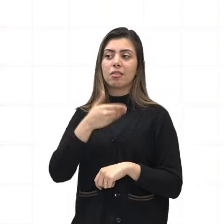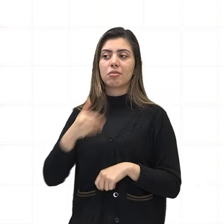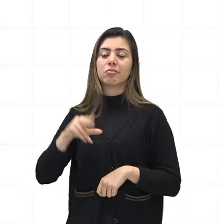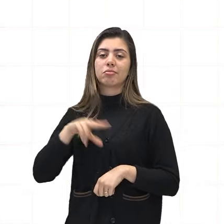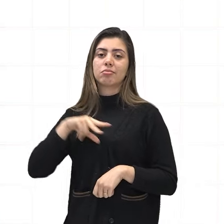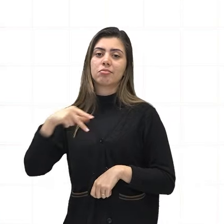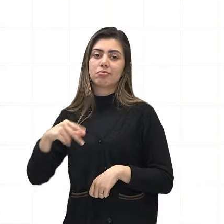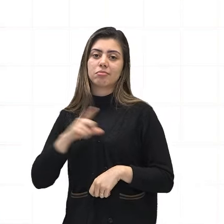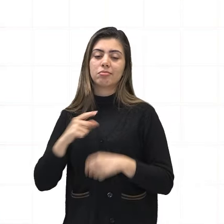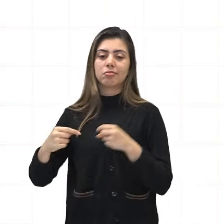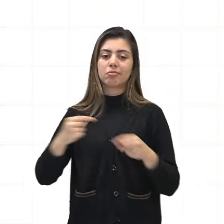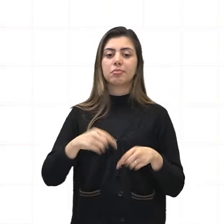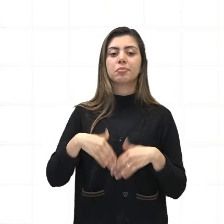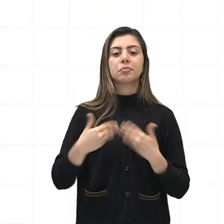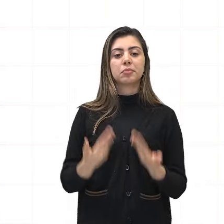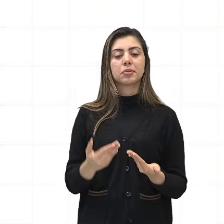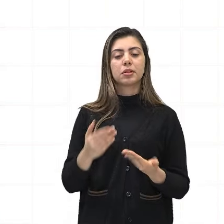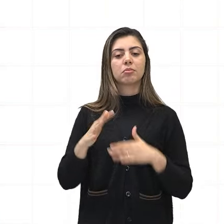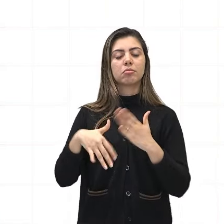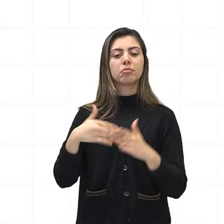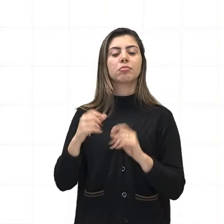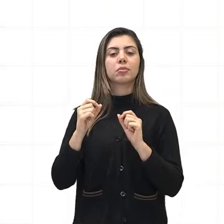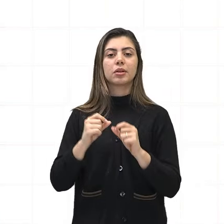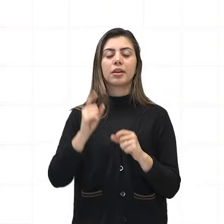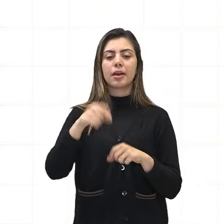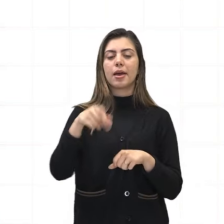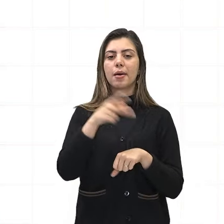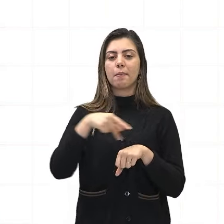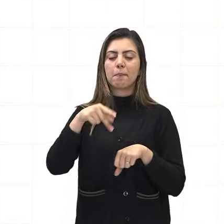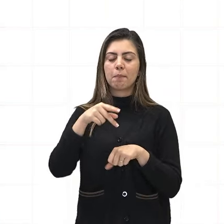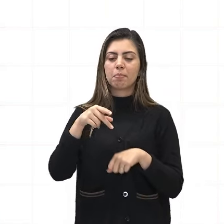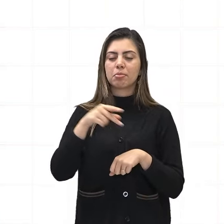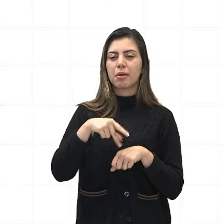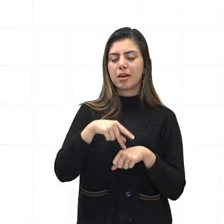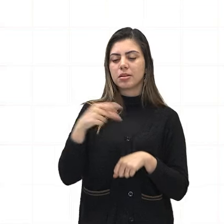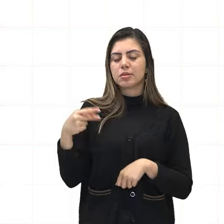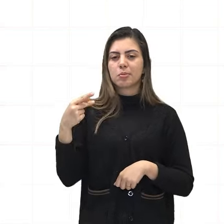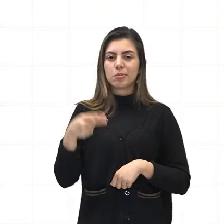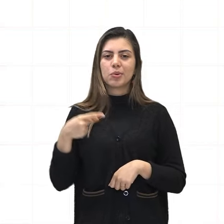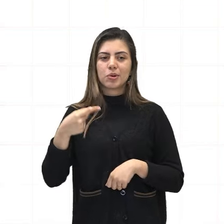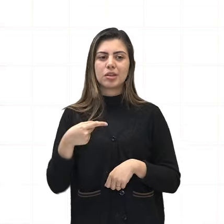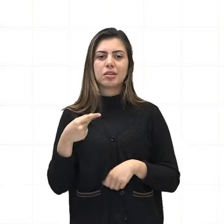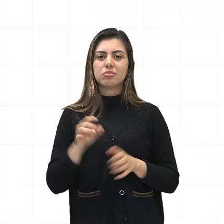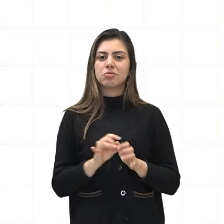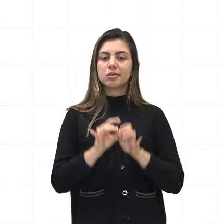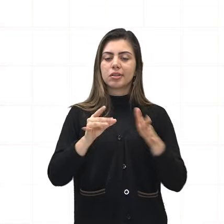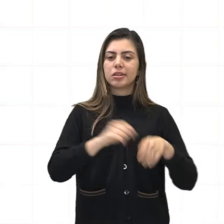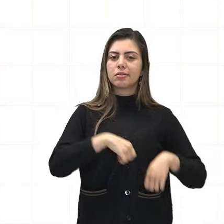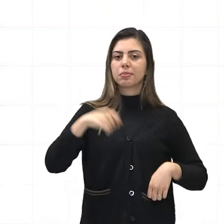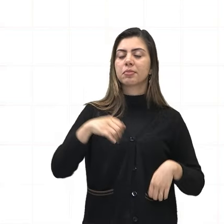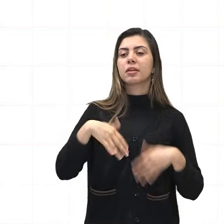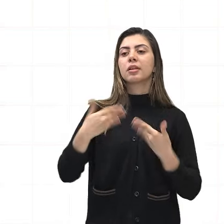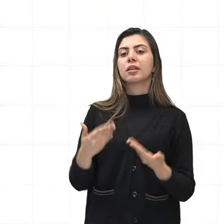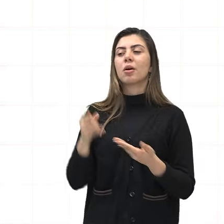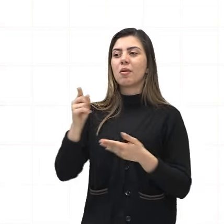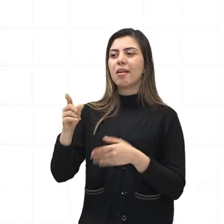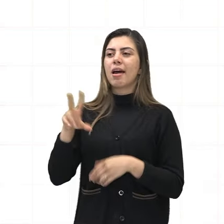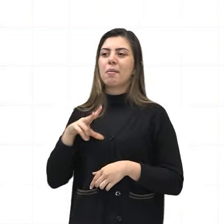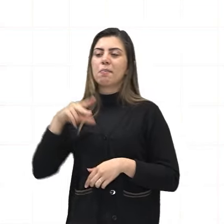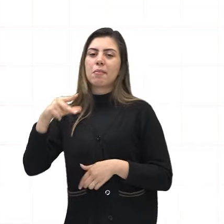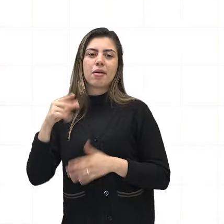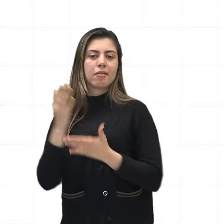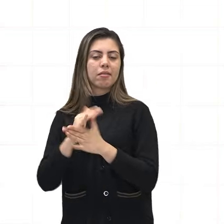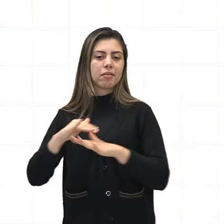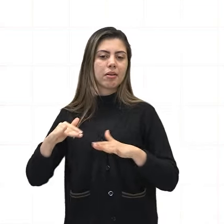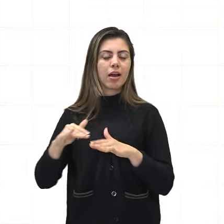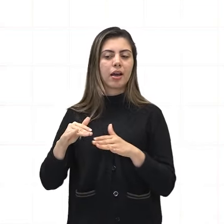Dessa forma, a emancipação política marcou o fim do domínio colonial e o início de uma nova fase na